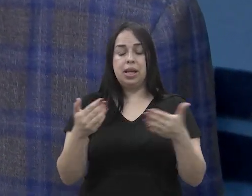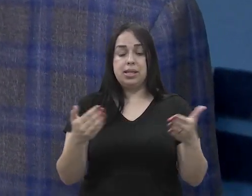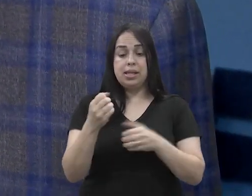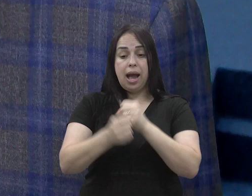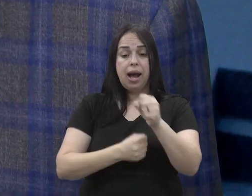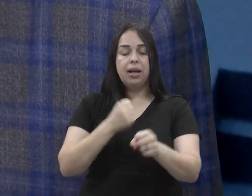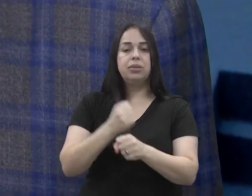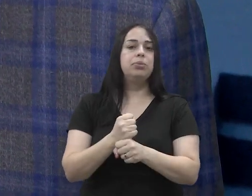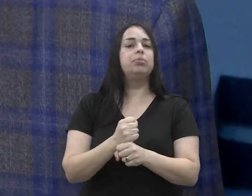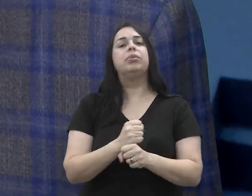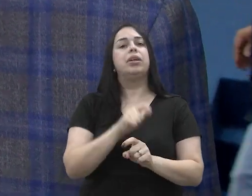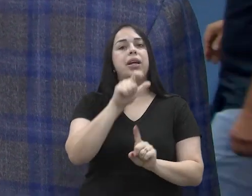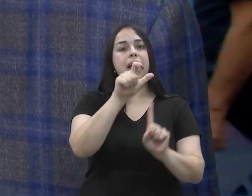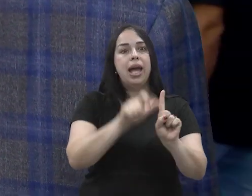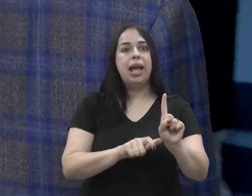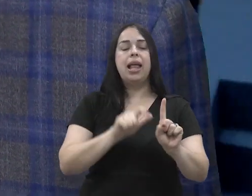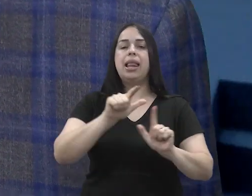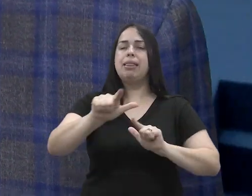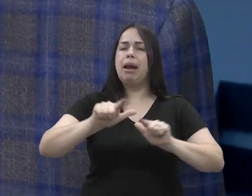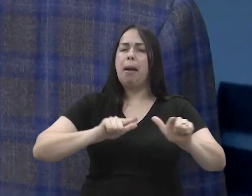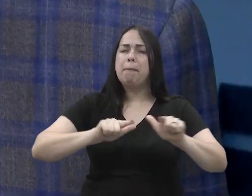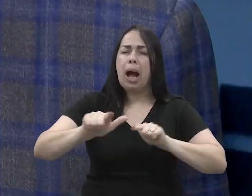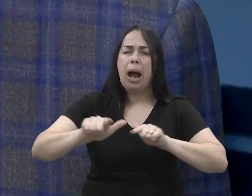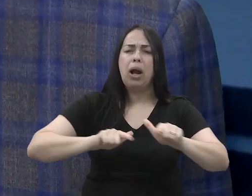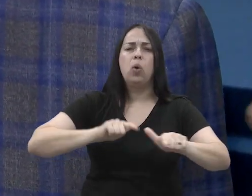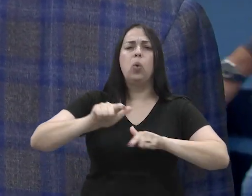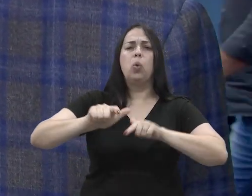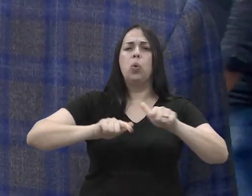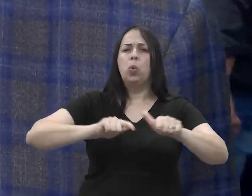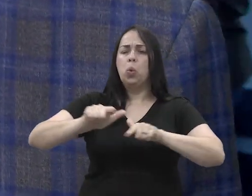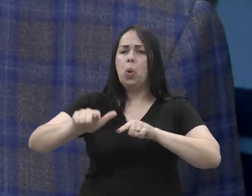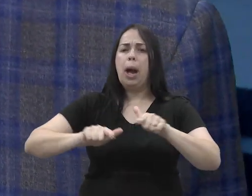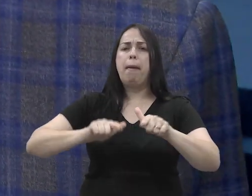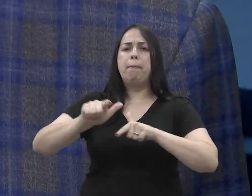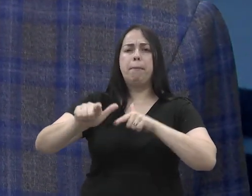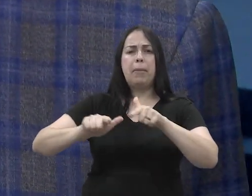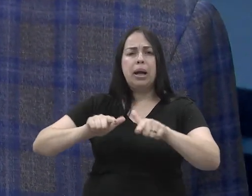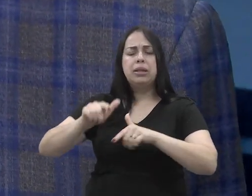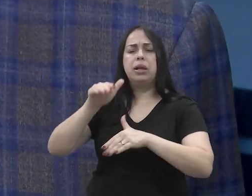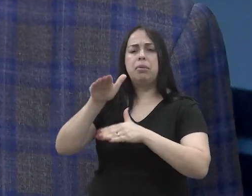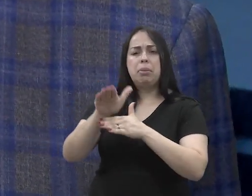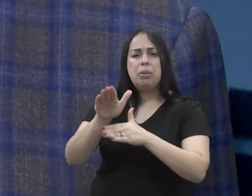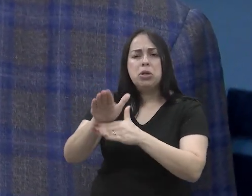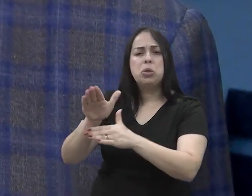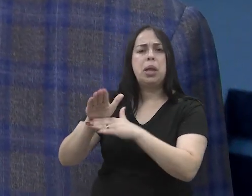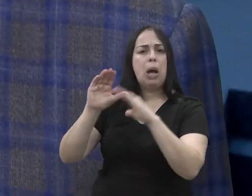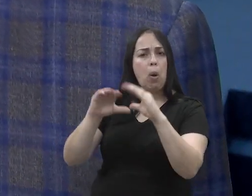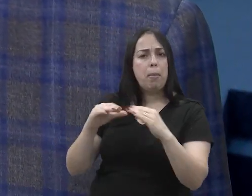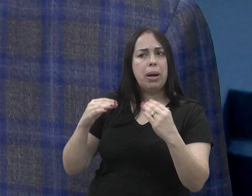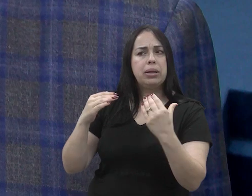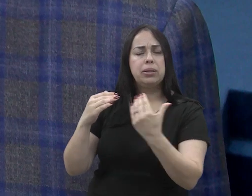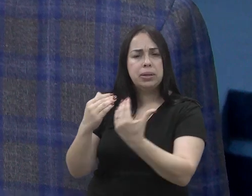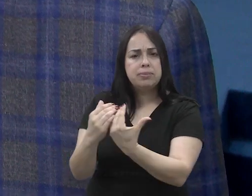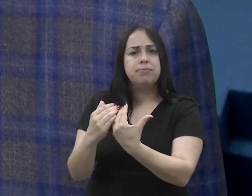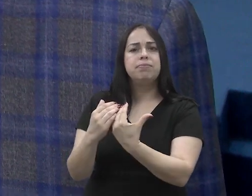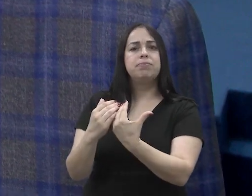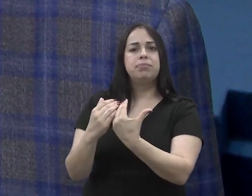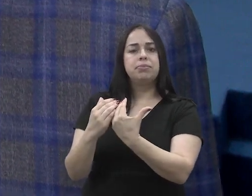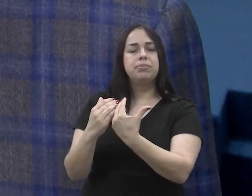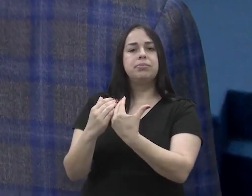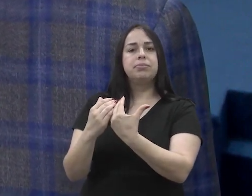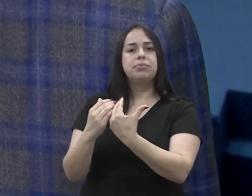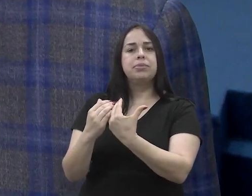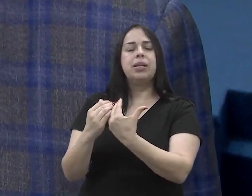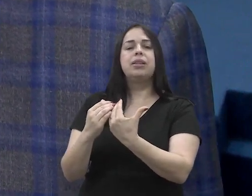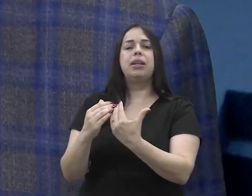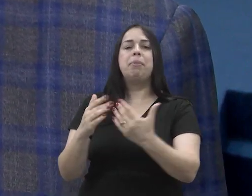2024 agora, ele trabalhava junto pela causa de Deus, pela nossa comunidade, pela a